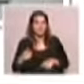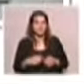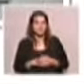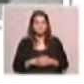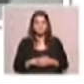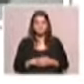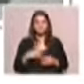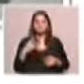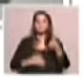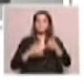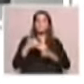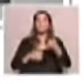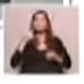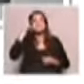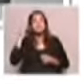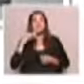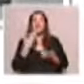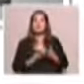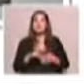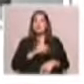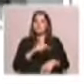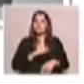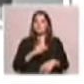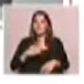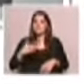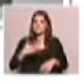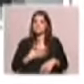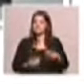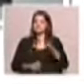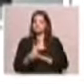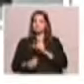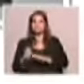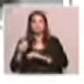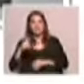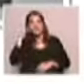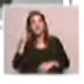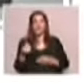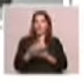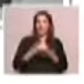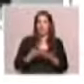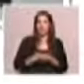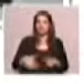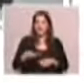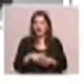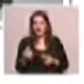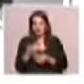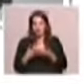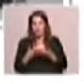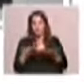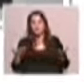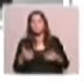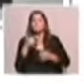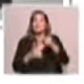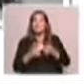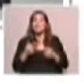O concurso de ideias permeia a criatividade empresarial e apoia as melhores ideias de negócio no setor económico. O